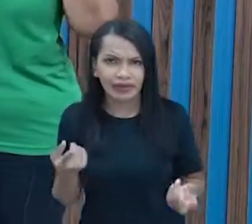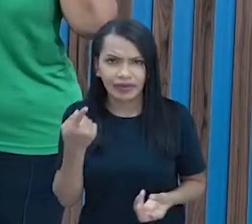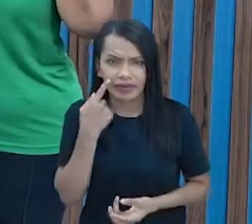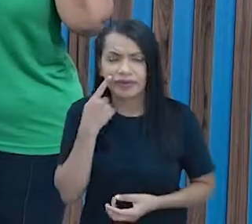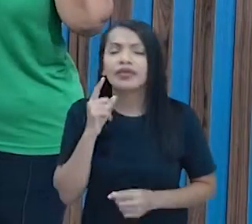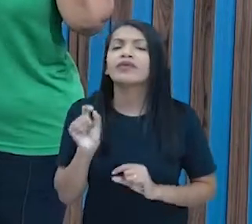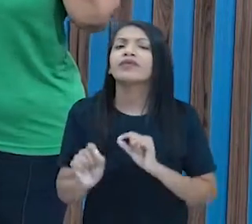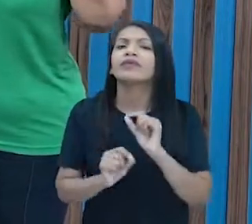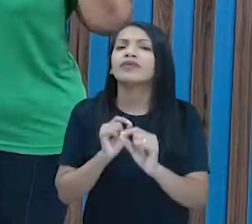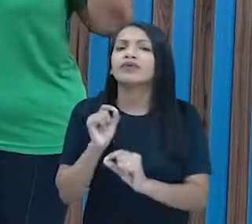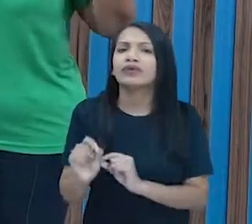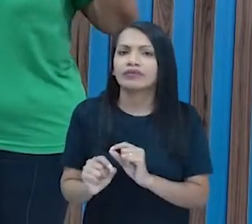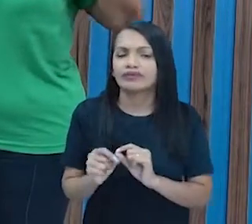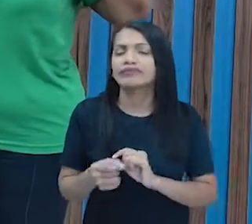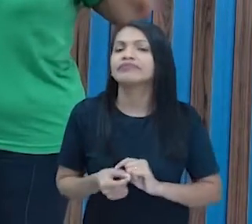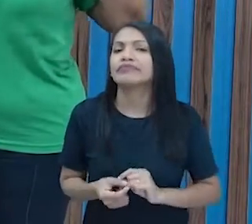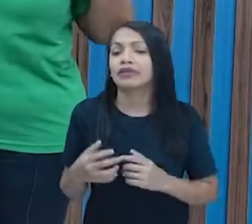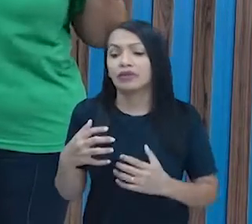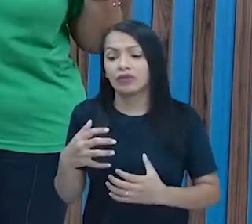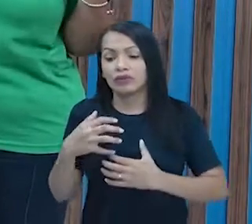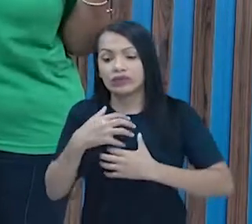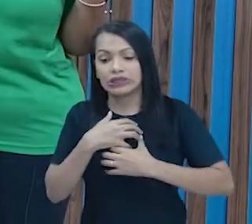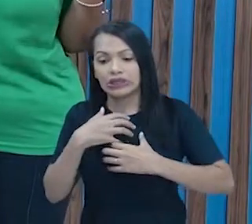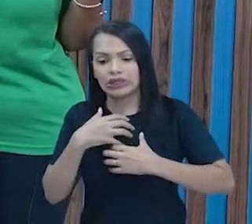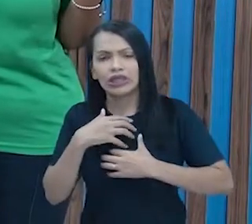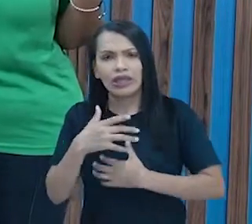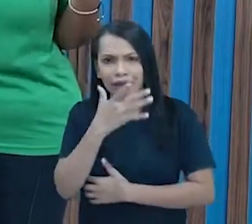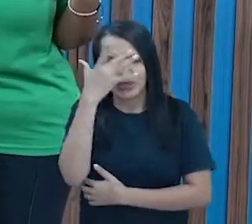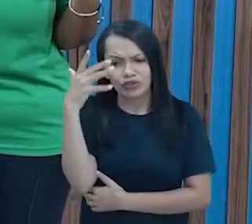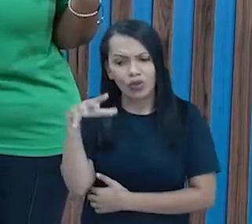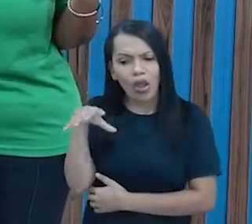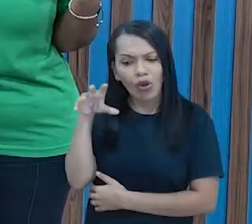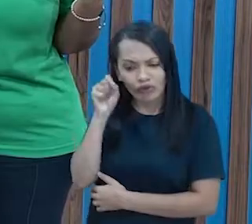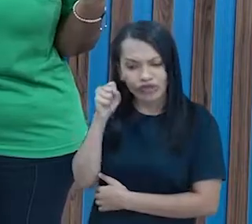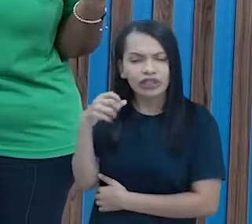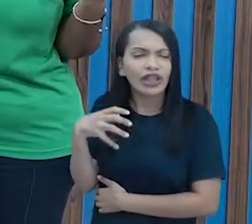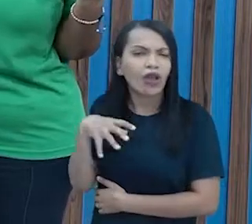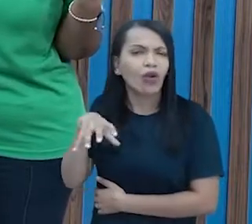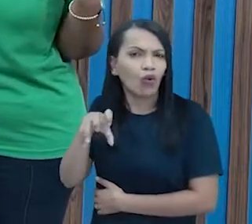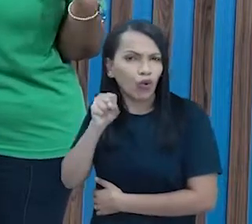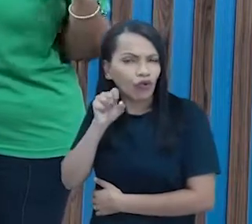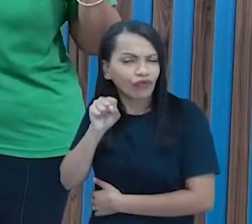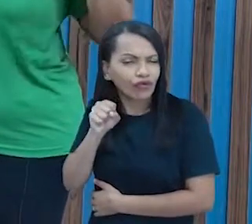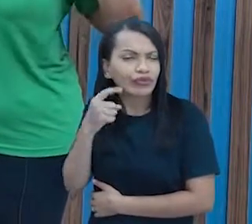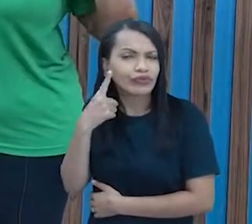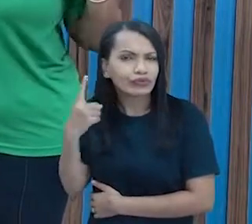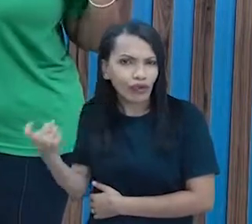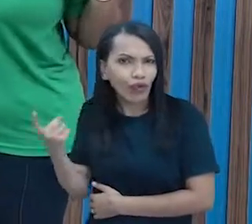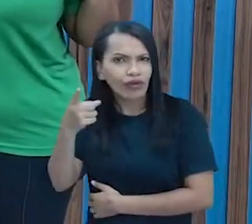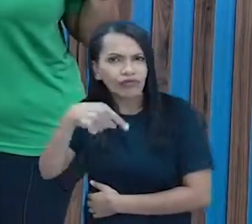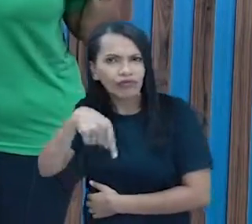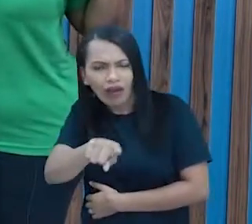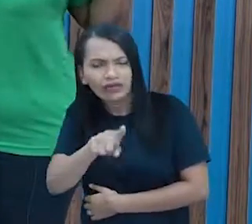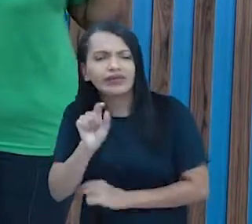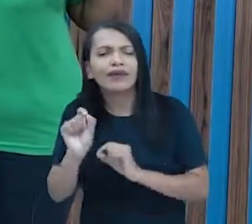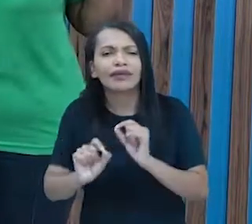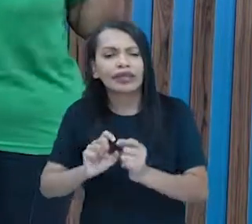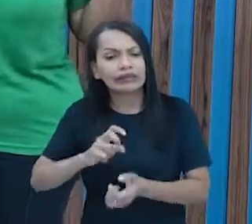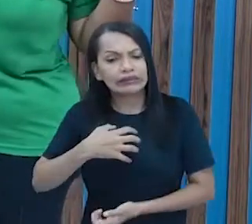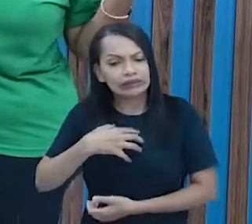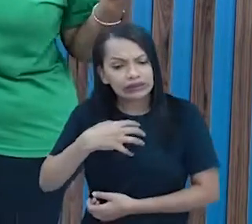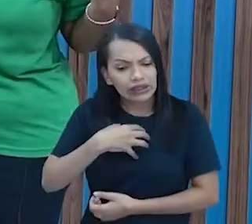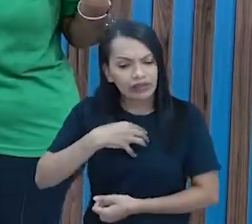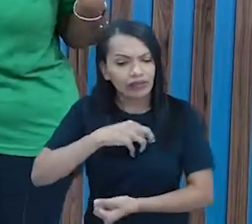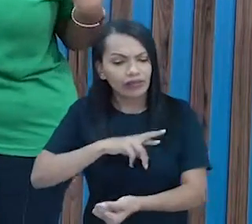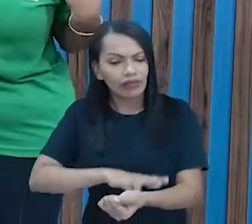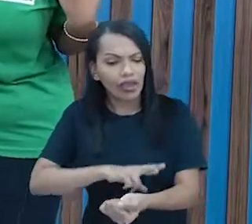notar é ouvir, é sentir o som. Dá para perceber quando o som está desafinado? Aí você vai me dizer se sim ou